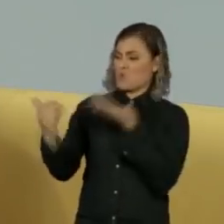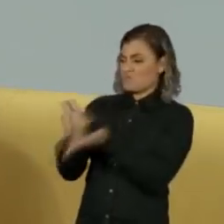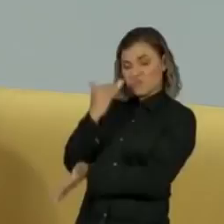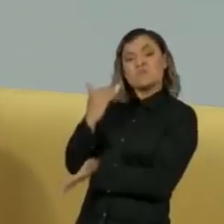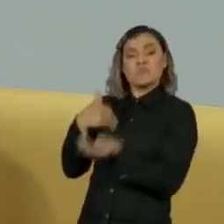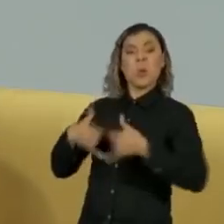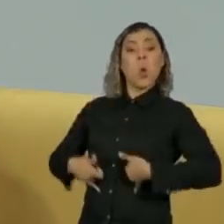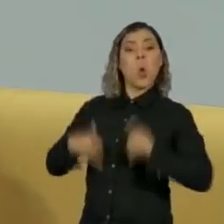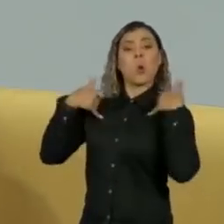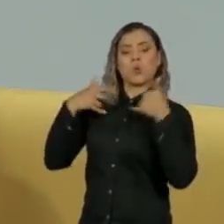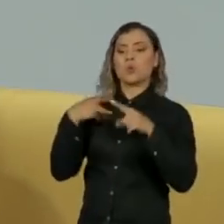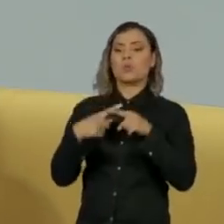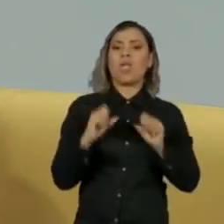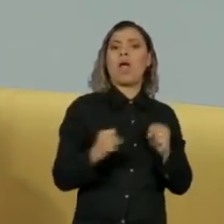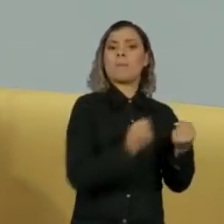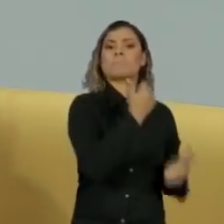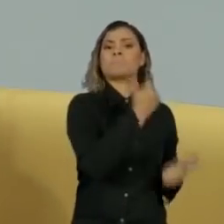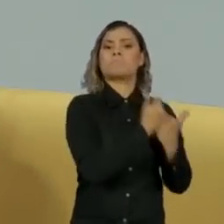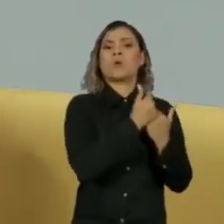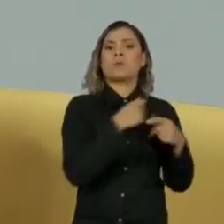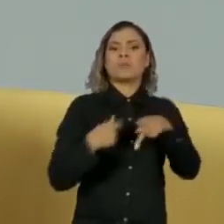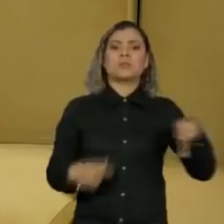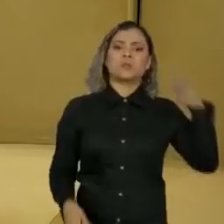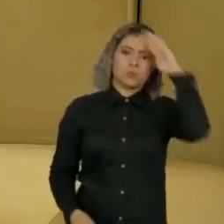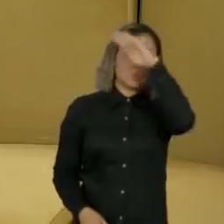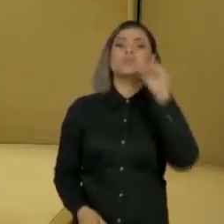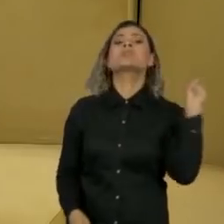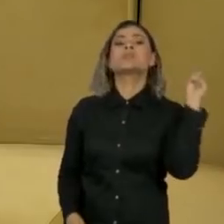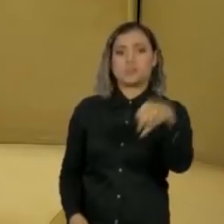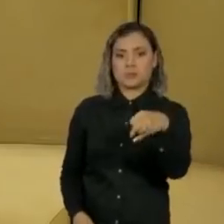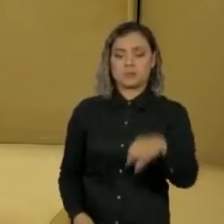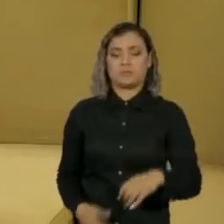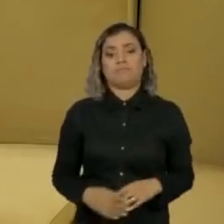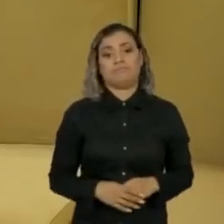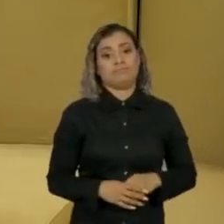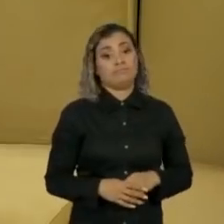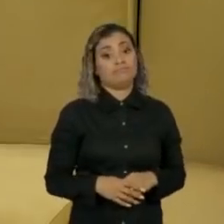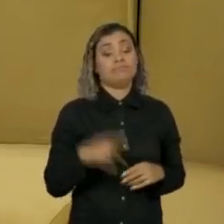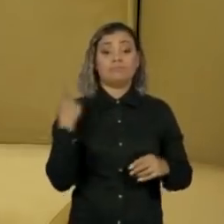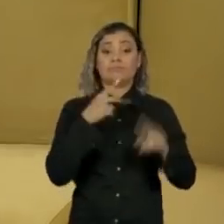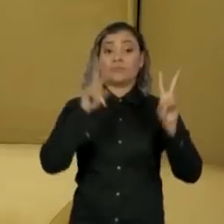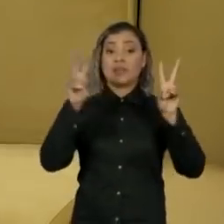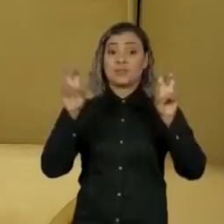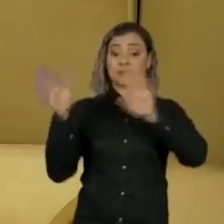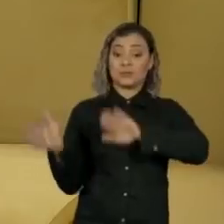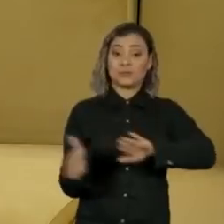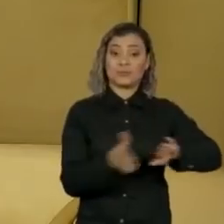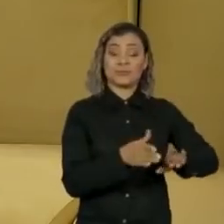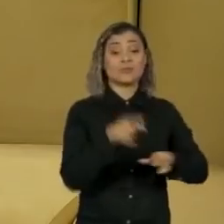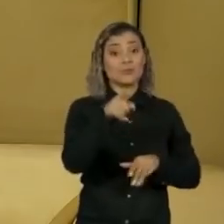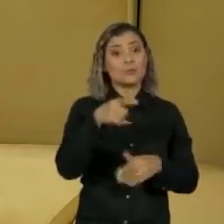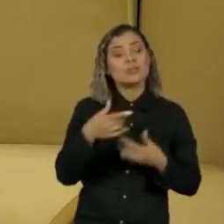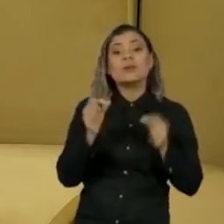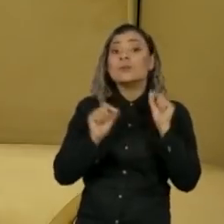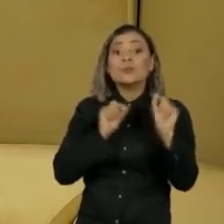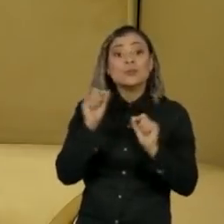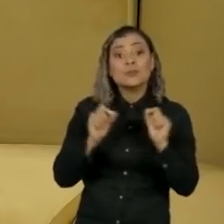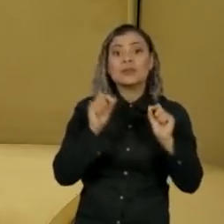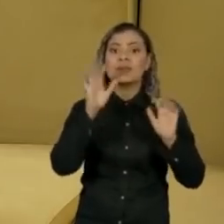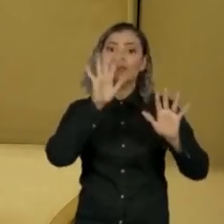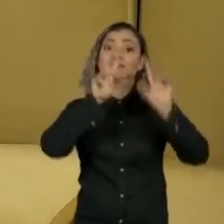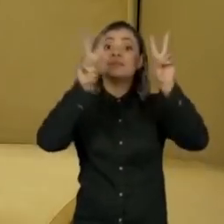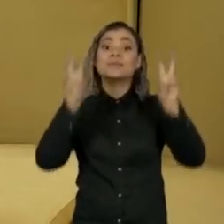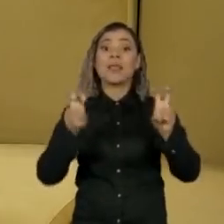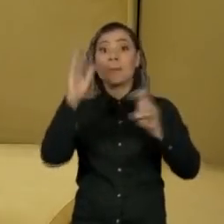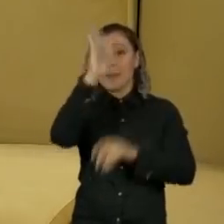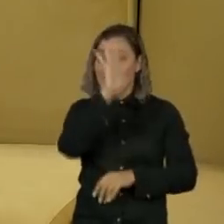partido por defender o presidente Bolsonaro. Agora a gente muda de assunto e você vai embarcar comigo em uma viagem